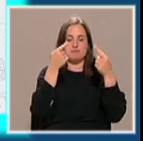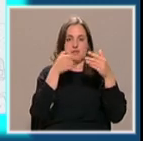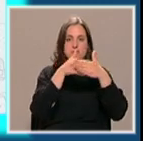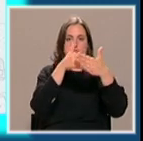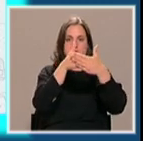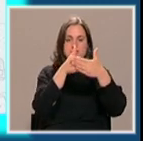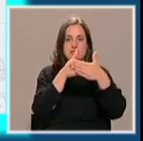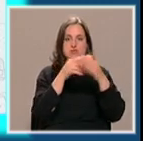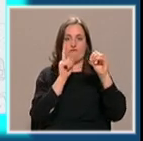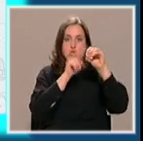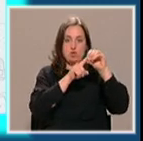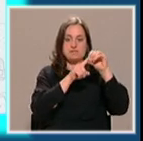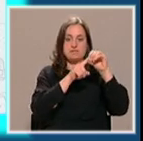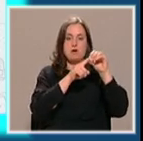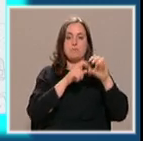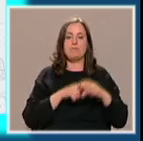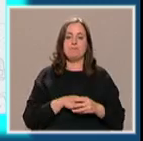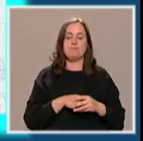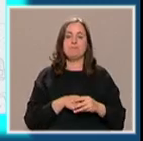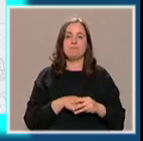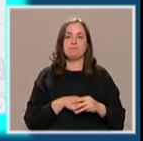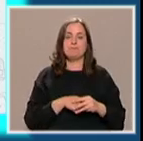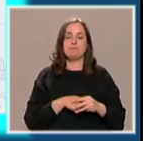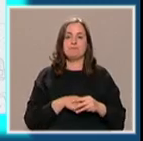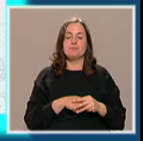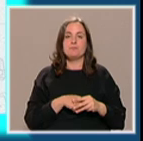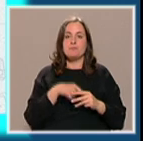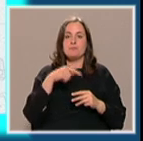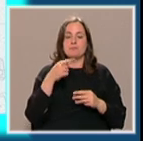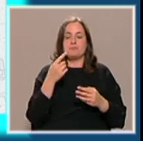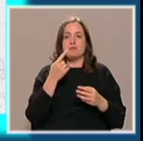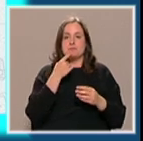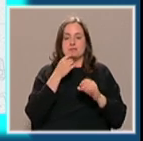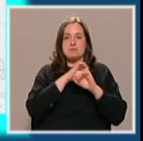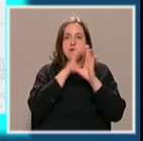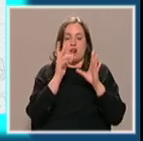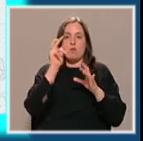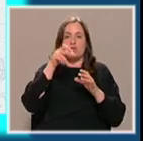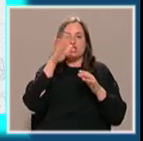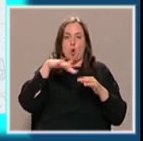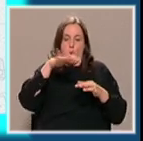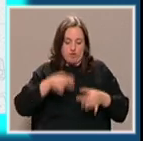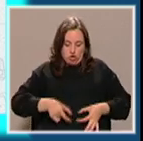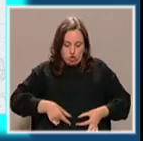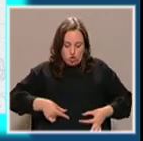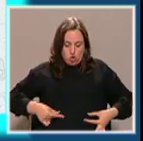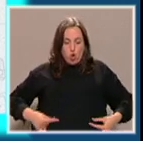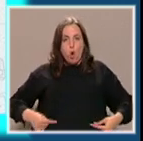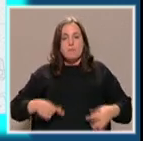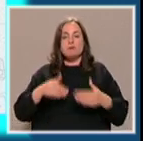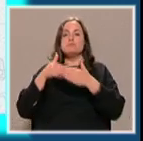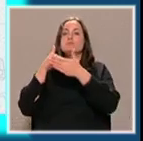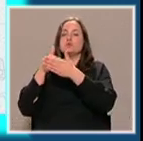de fecundação, em que conseguimos identificar que decorre nas trompas de falópio. O processo